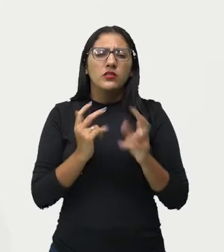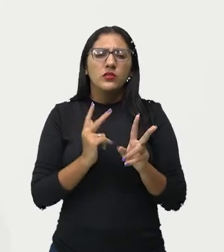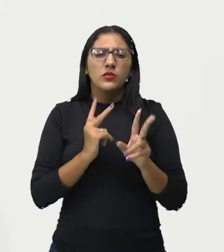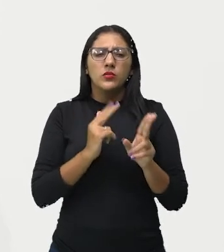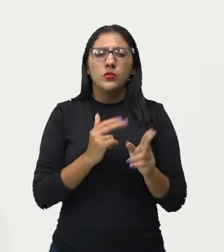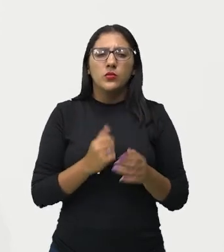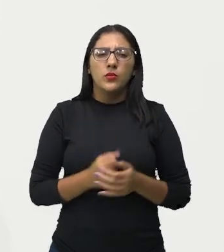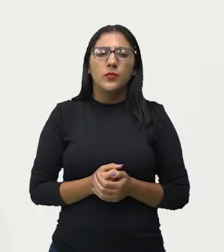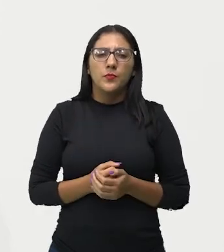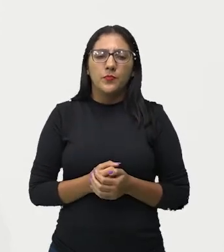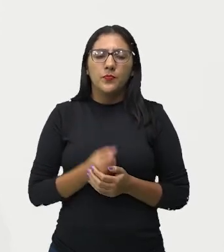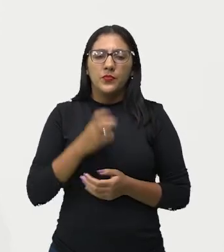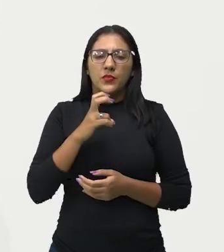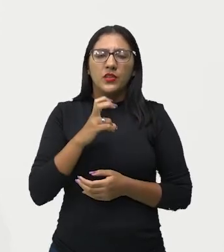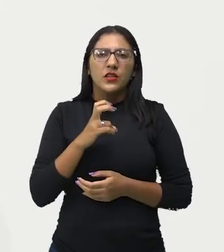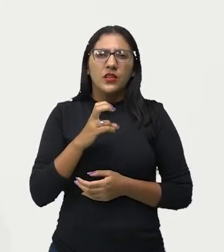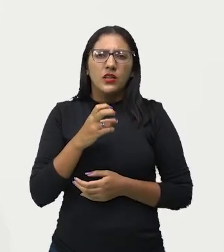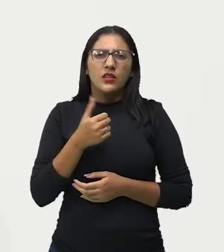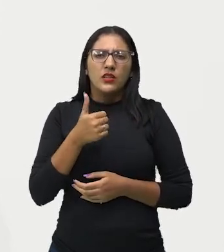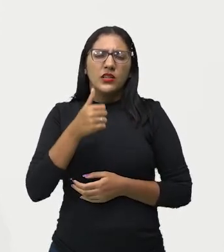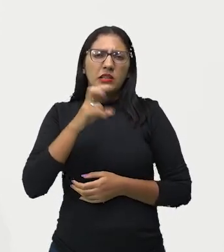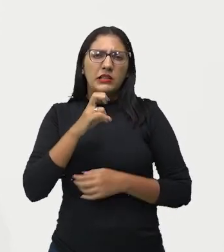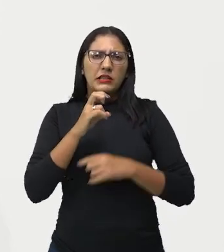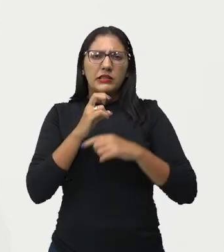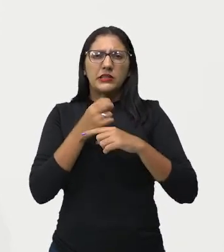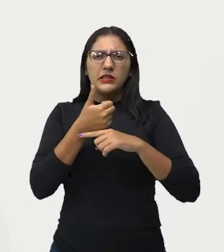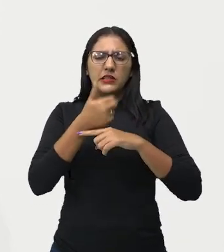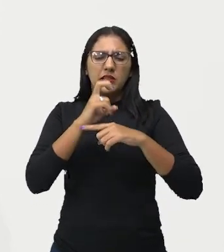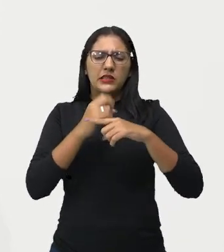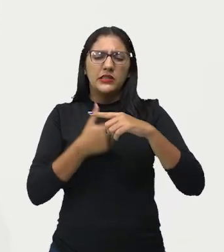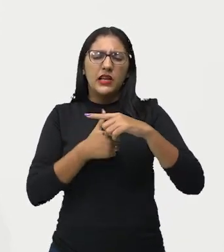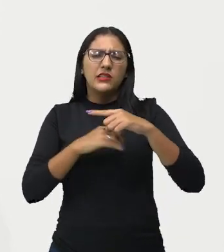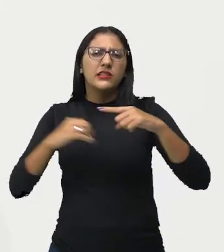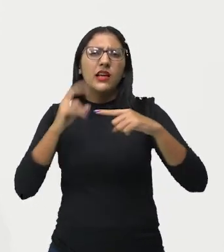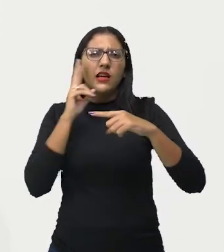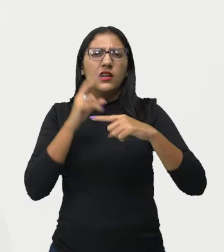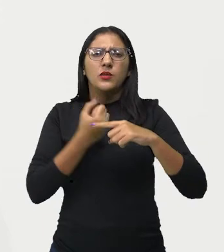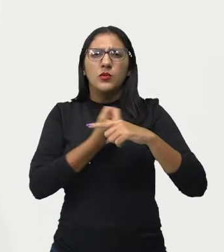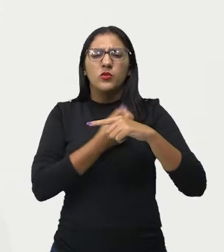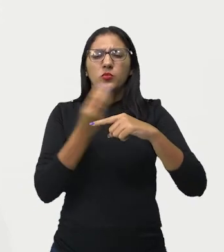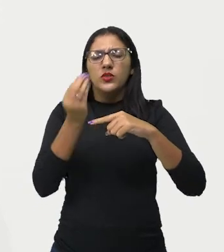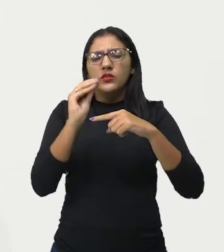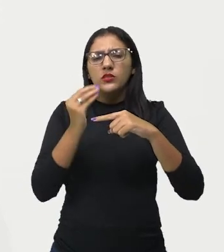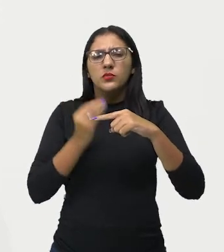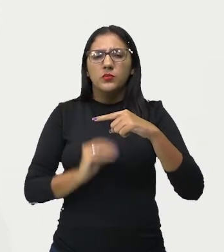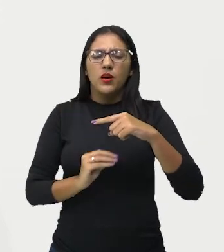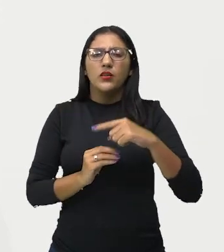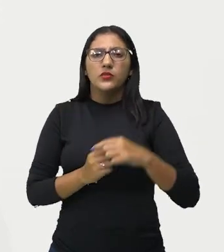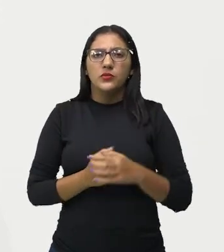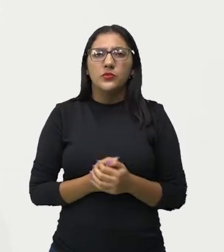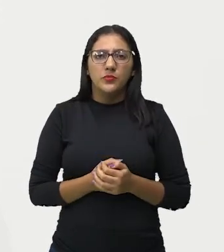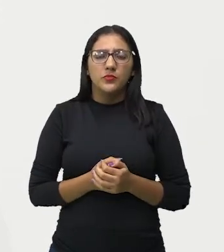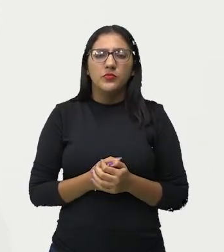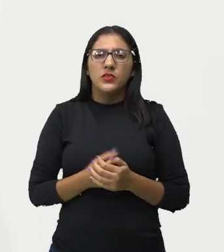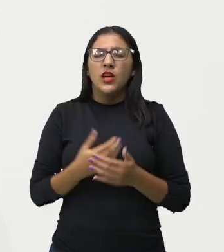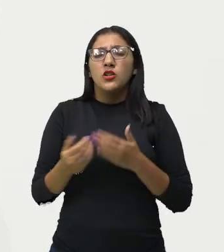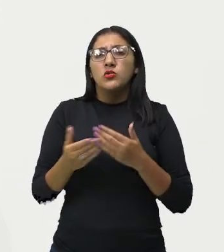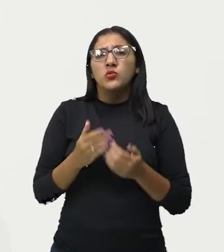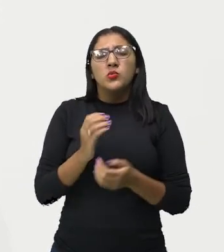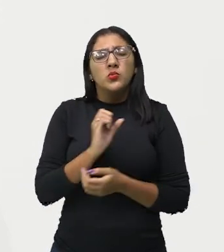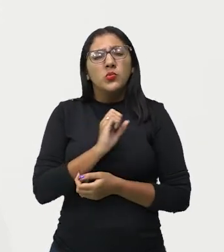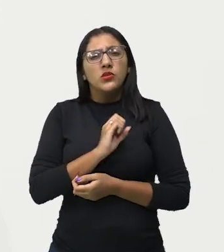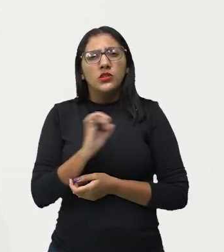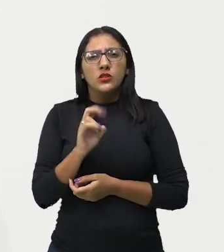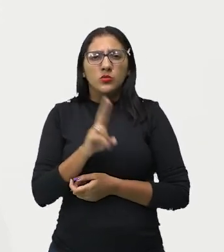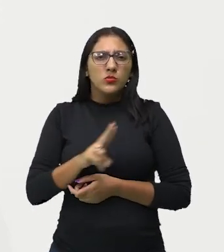falar 15 sobre 100, ó, né? 15% é uma divisão por 100. Então, tanto faz a gente falar